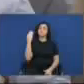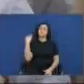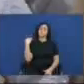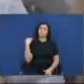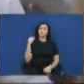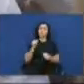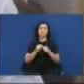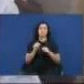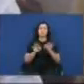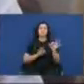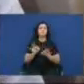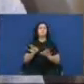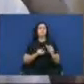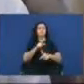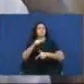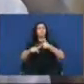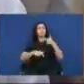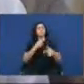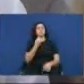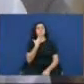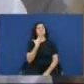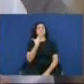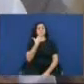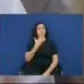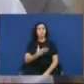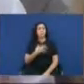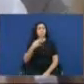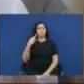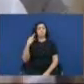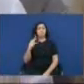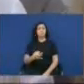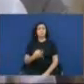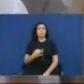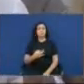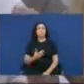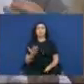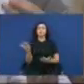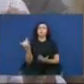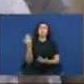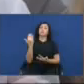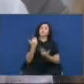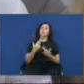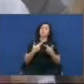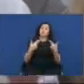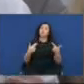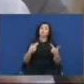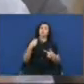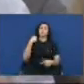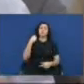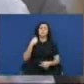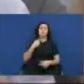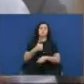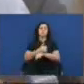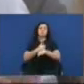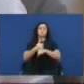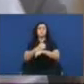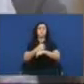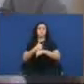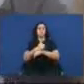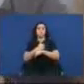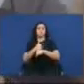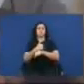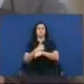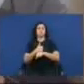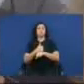semana, fez um trabalho brilhante, trazendo artistas, trazendo profissionais da área gospel,